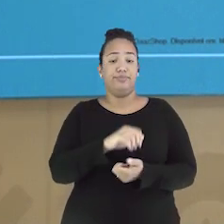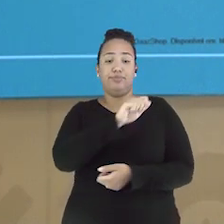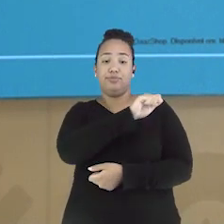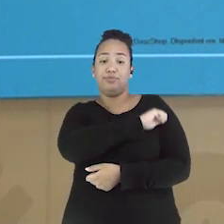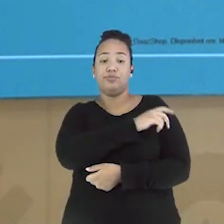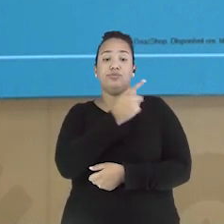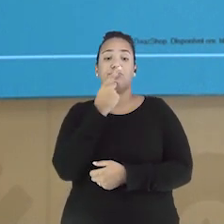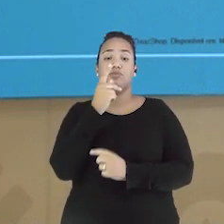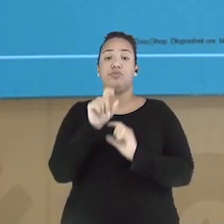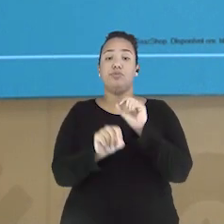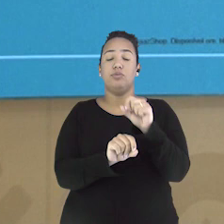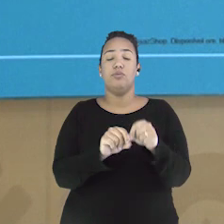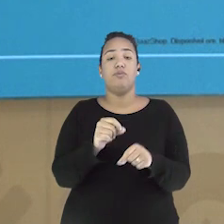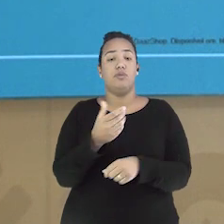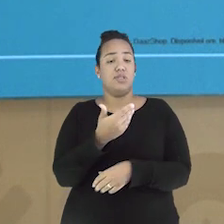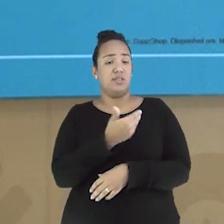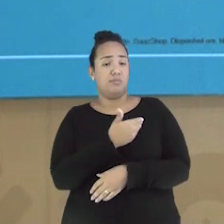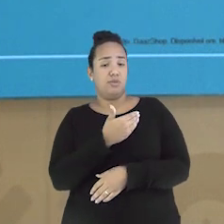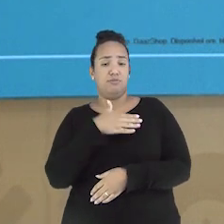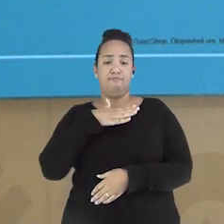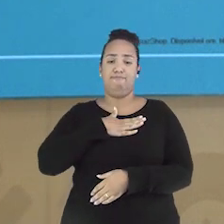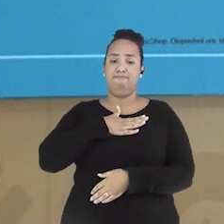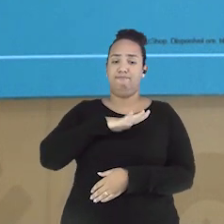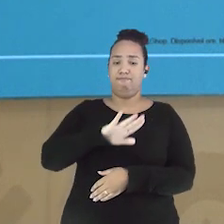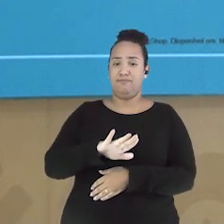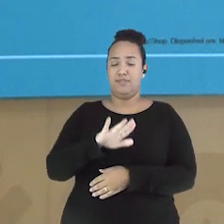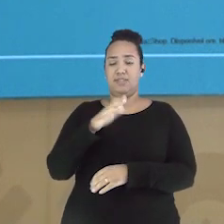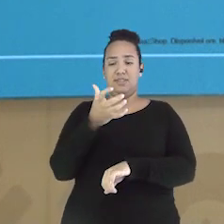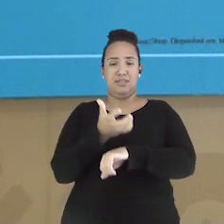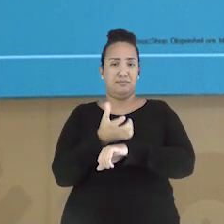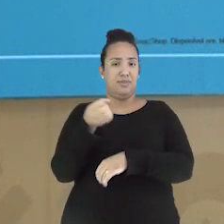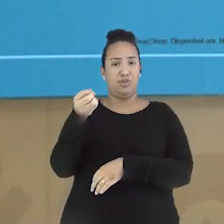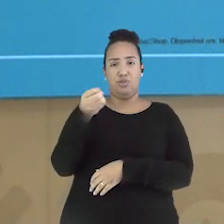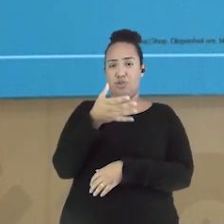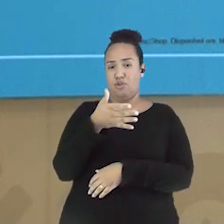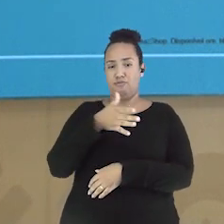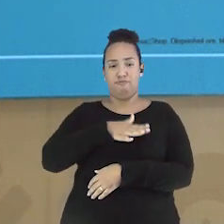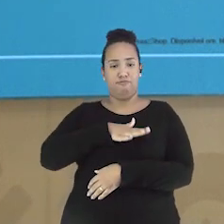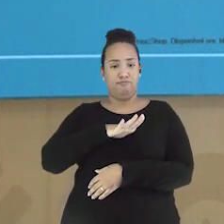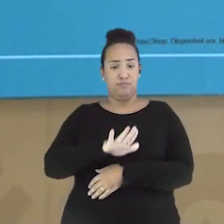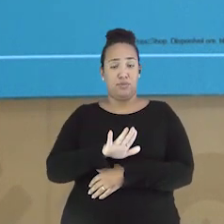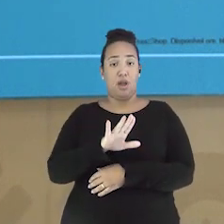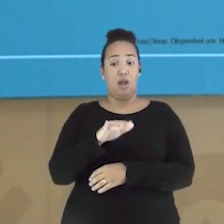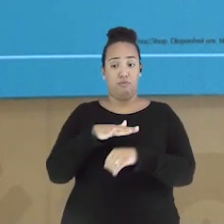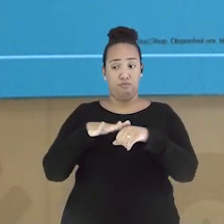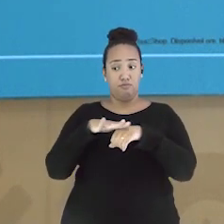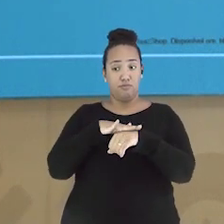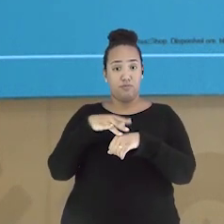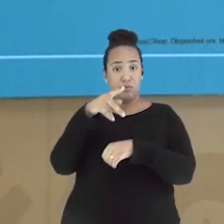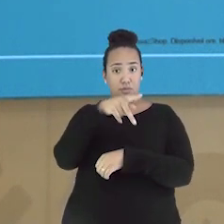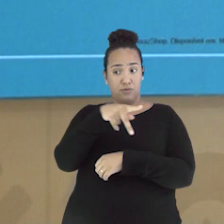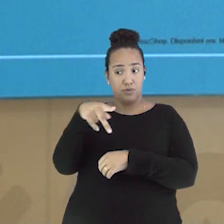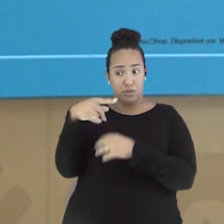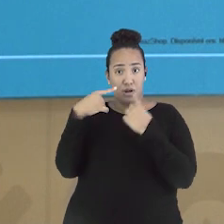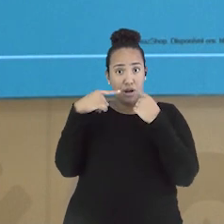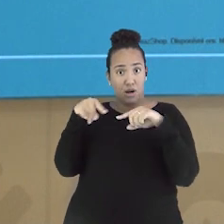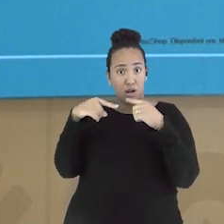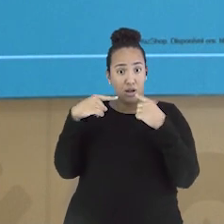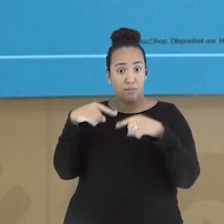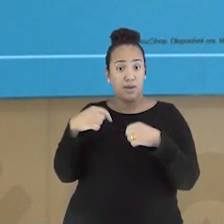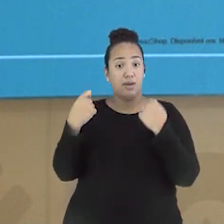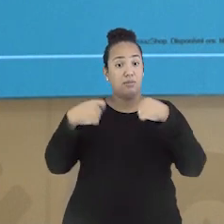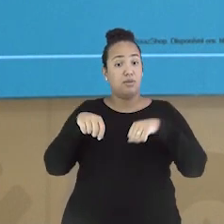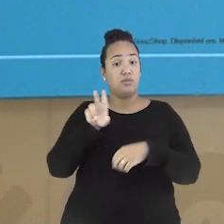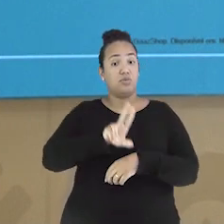O estudante fala que ele e seus colegas de classe não estão gostando muito da nova matéria. Ao se dirigir à professora para realizar uma